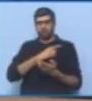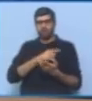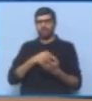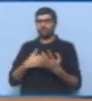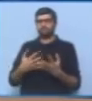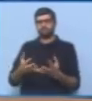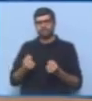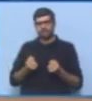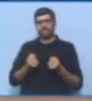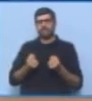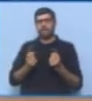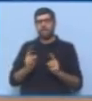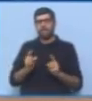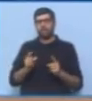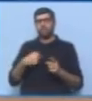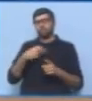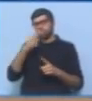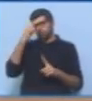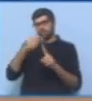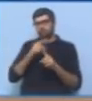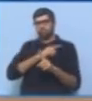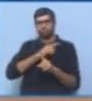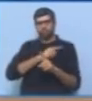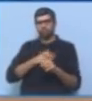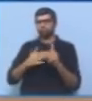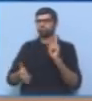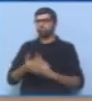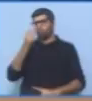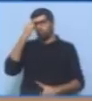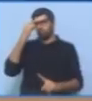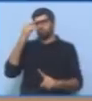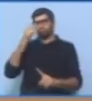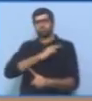egoísta, dos objetivos pessoais, das conquistas pessoais,